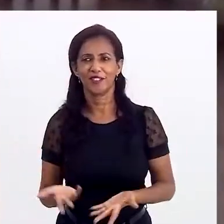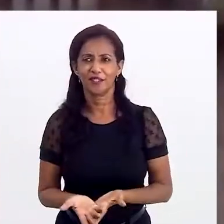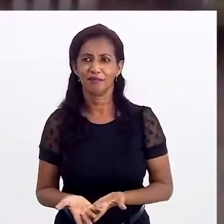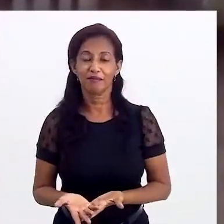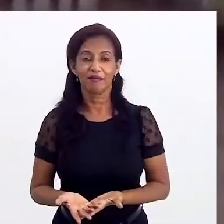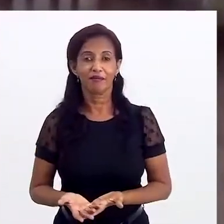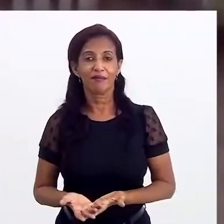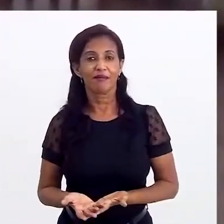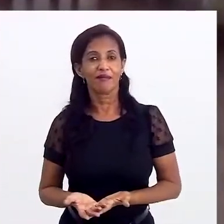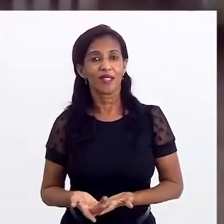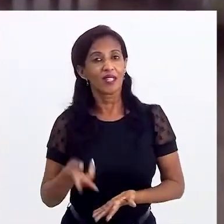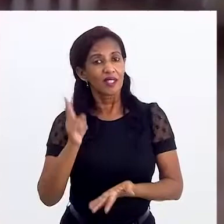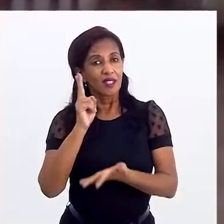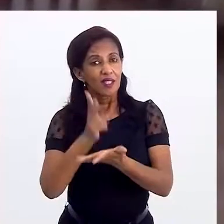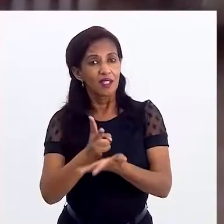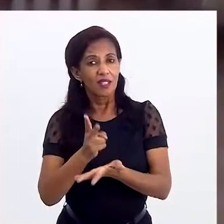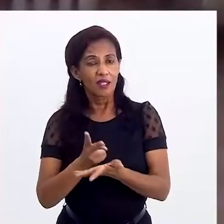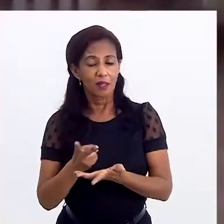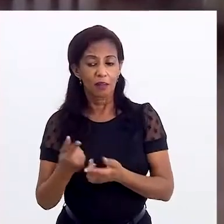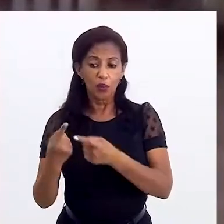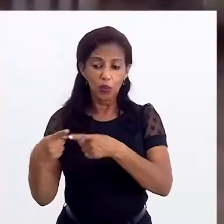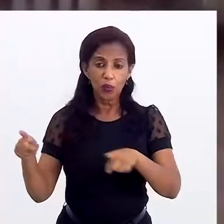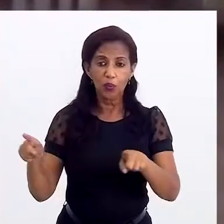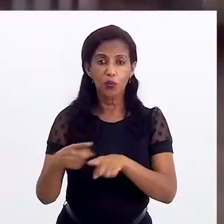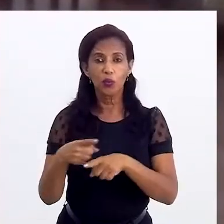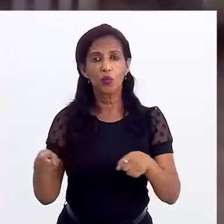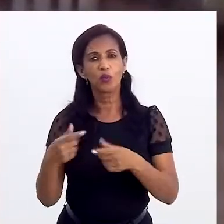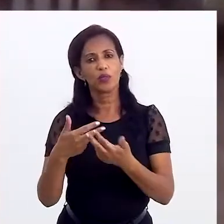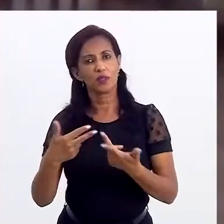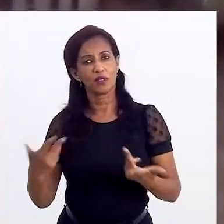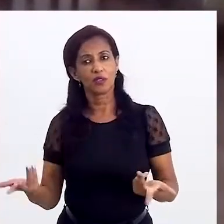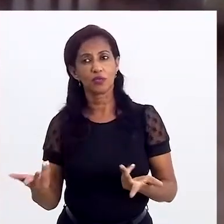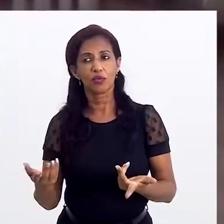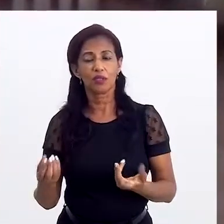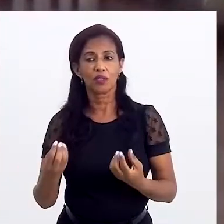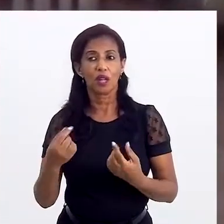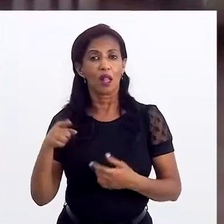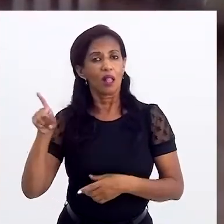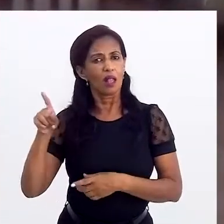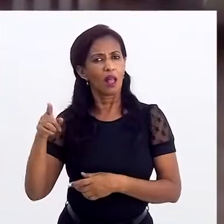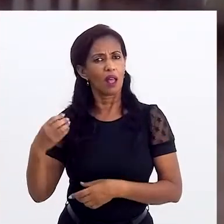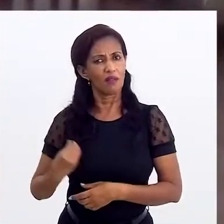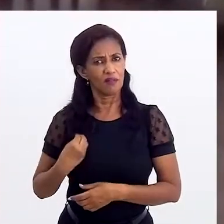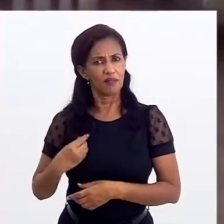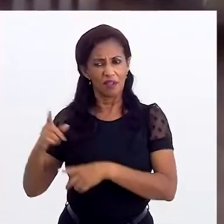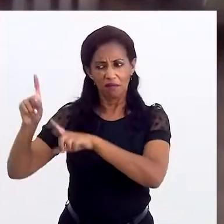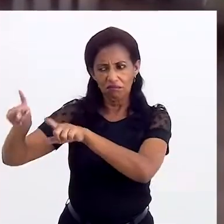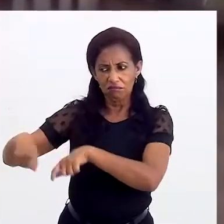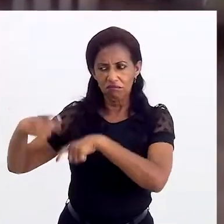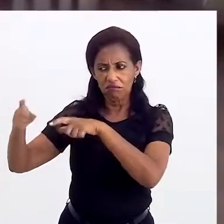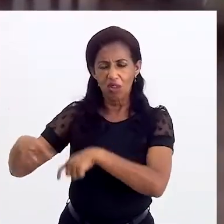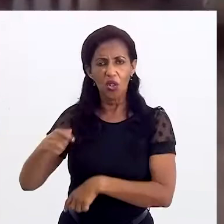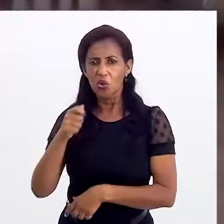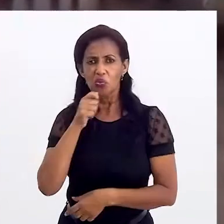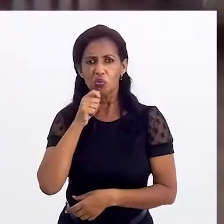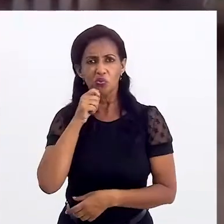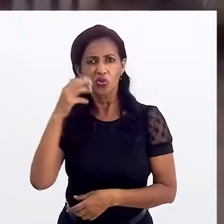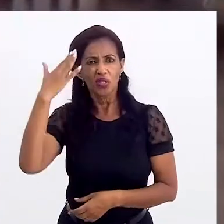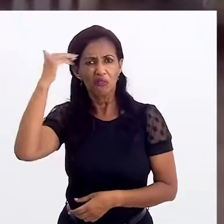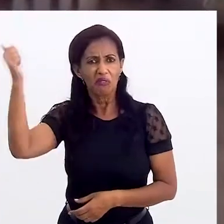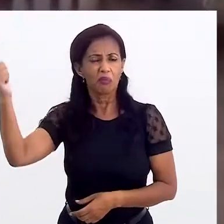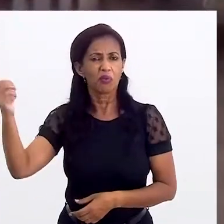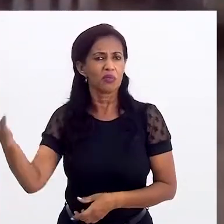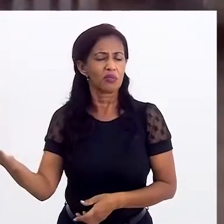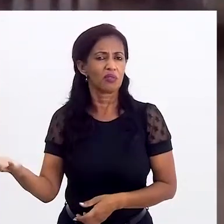Uhum. Então, e ao mesmo tempo também com músicos, essas coisas. Lá onde a gente vivia não existia um